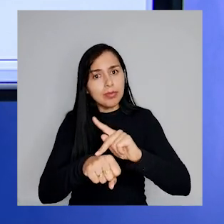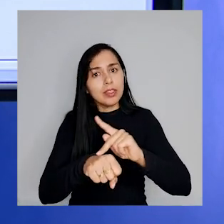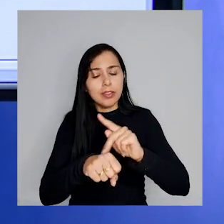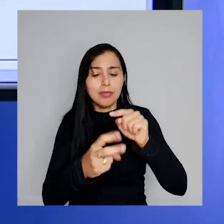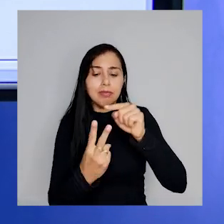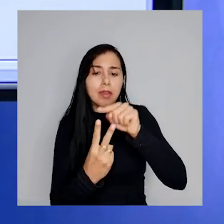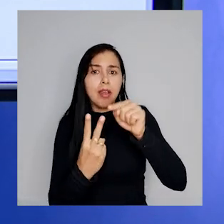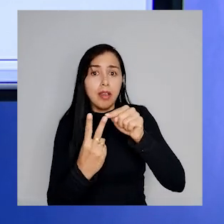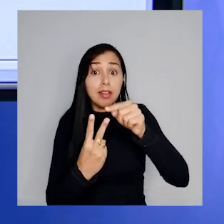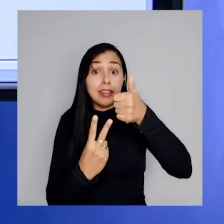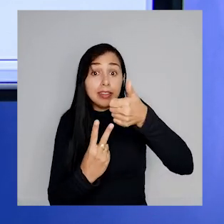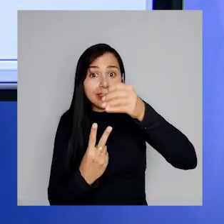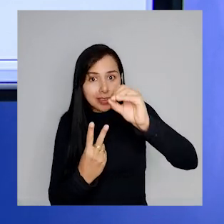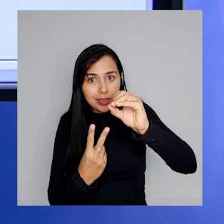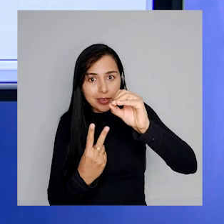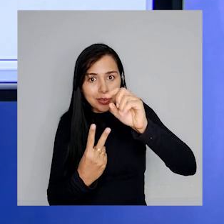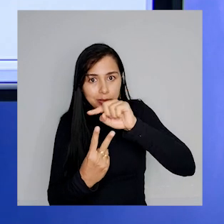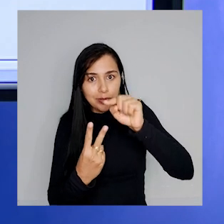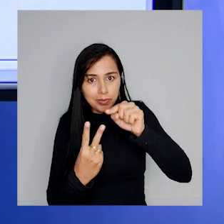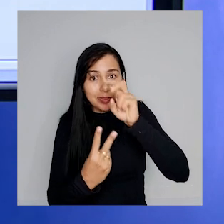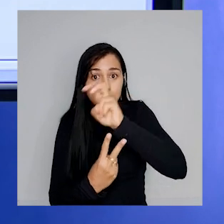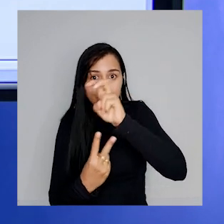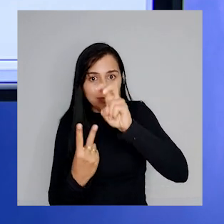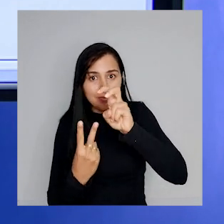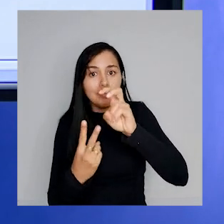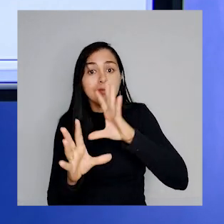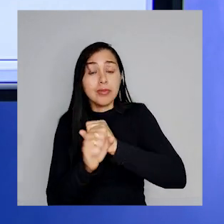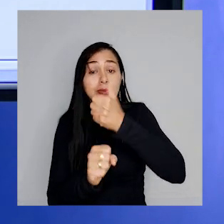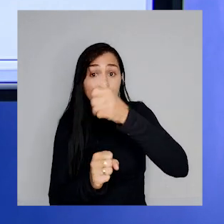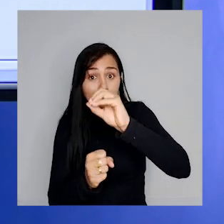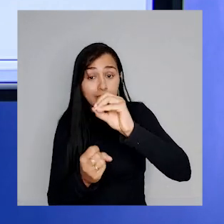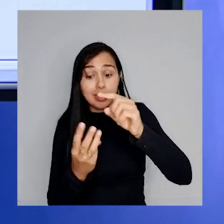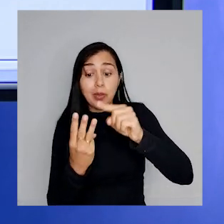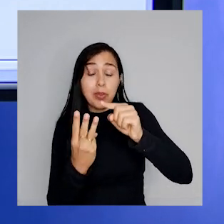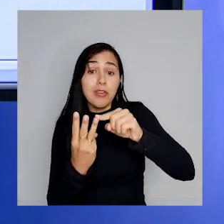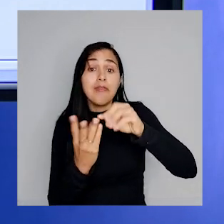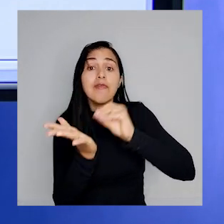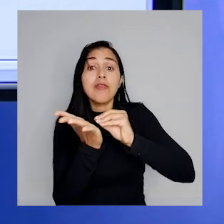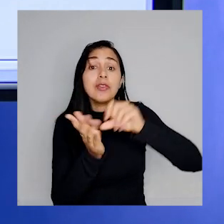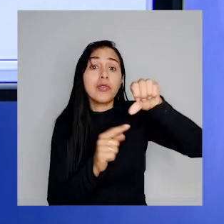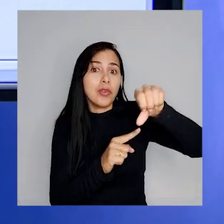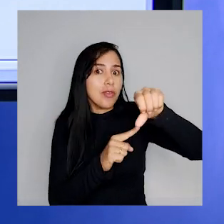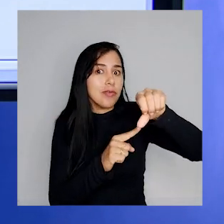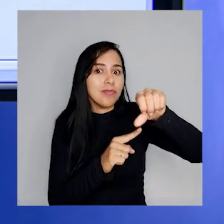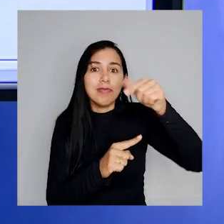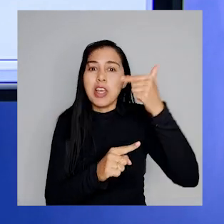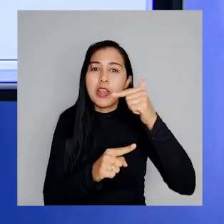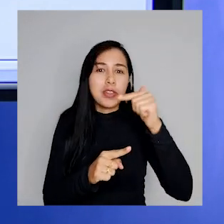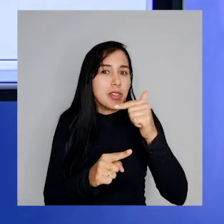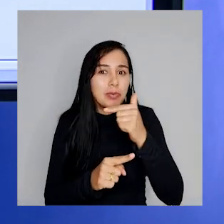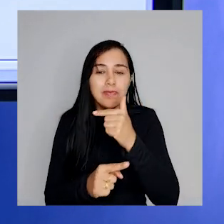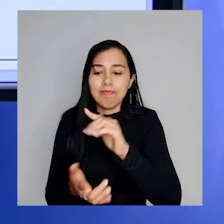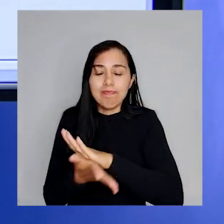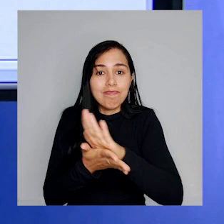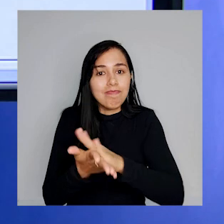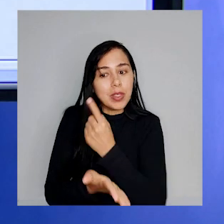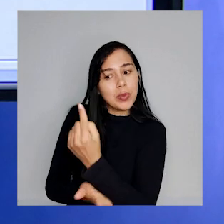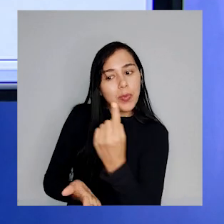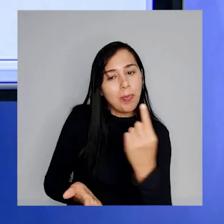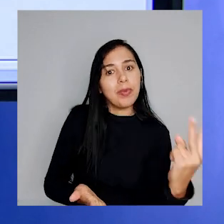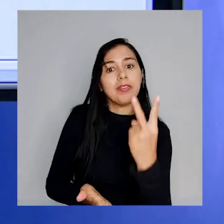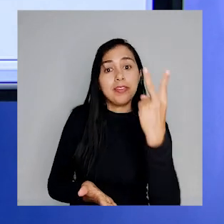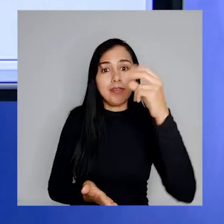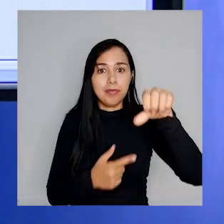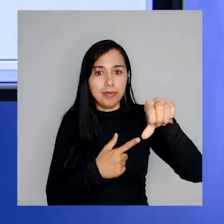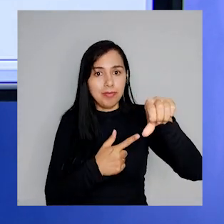aí ficariam ainda 9 para completar. Ainda não daria certo dessa maneira. Mas veja só, se eu